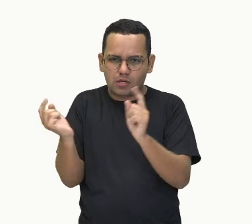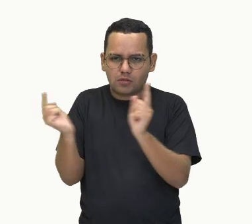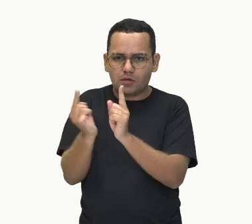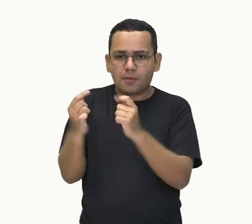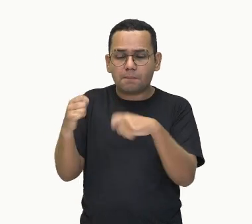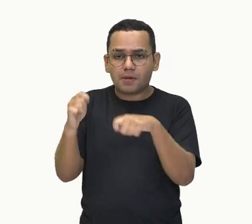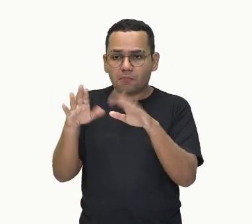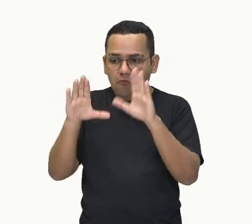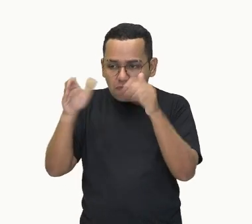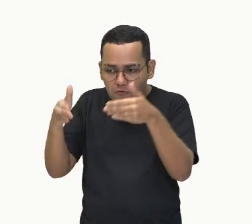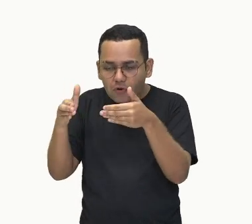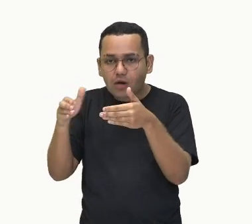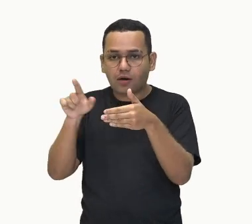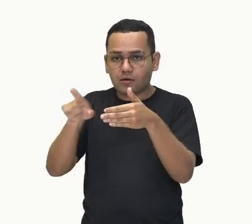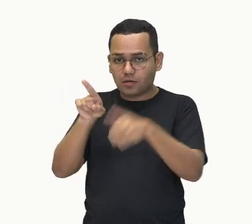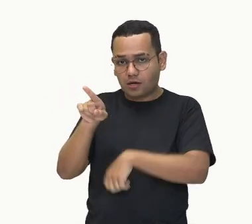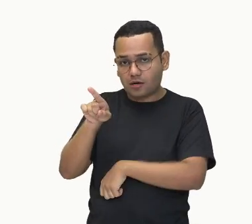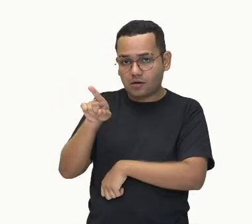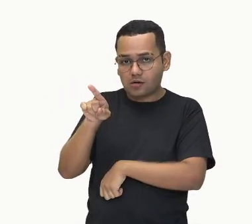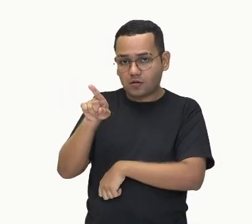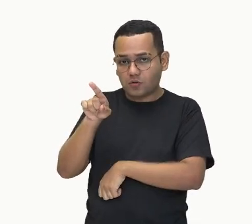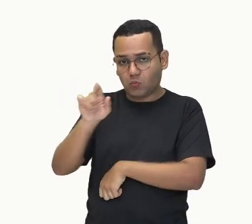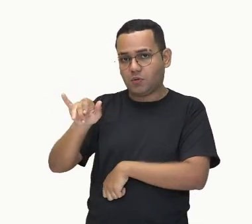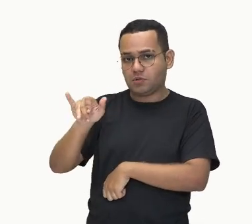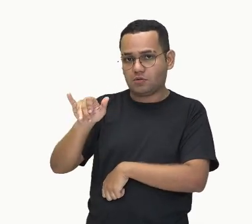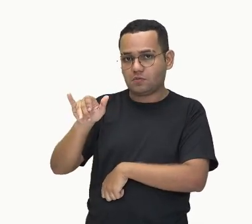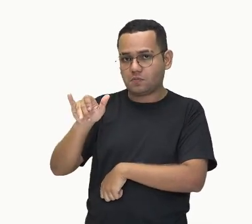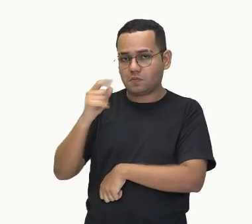aqui, ó. O coeficiente que acompanha